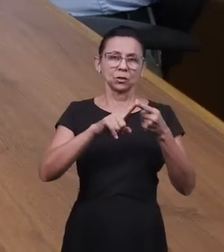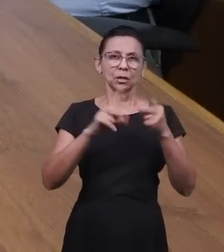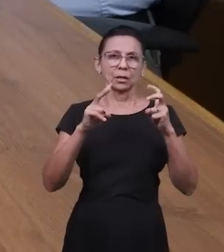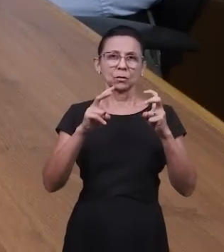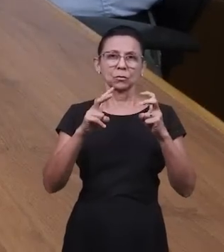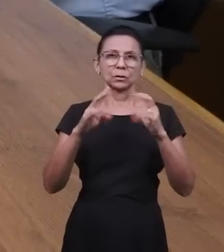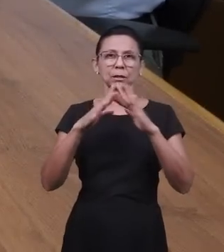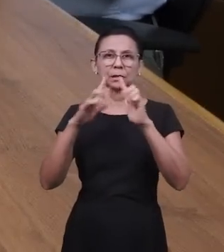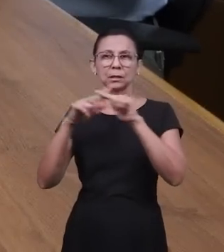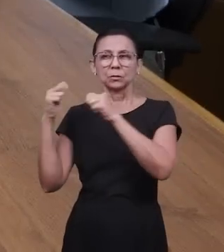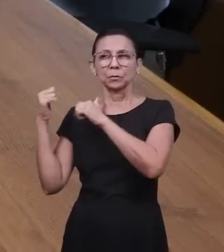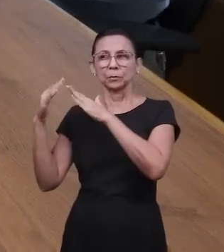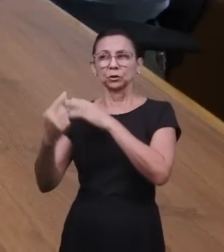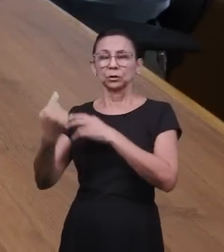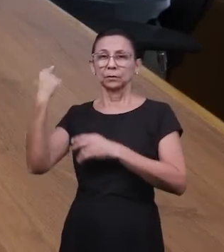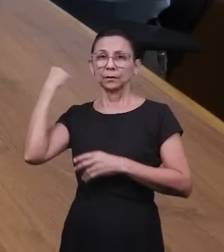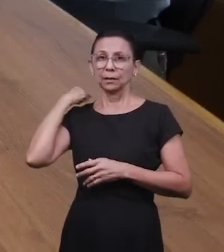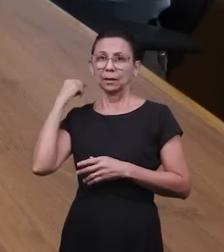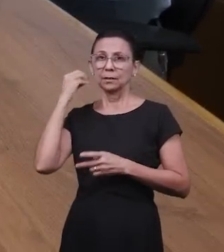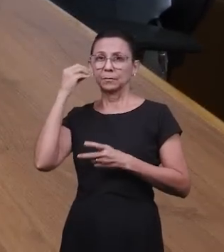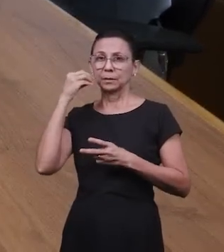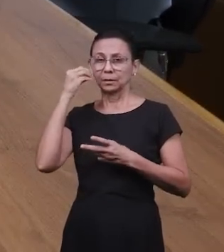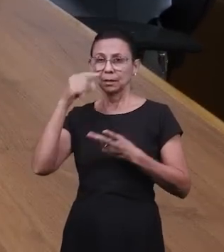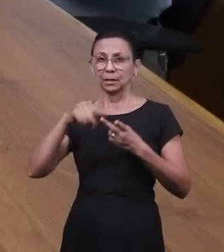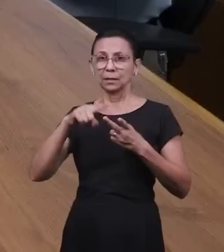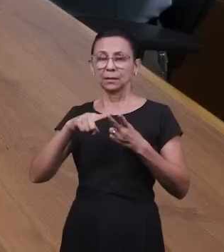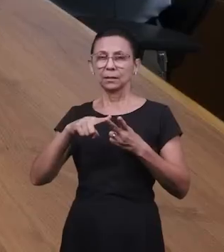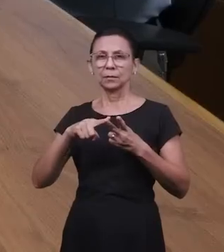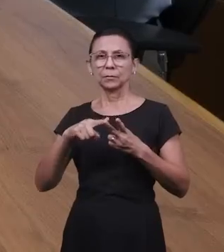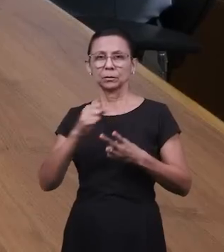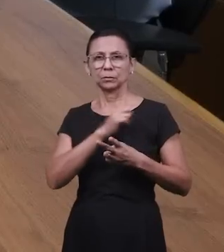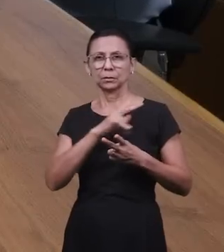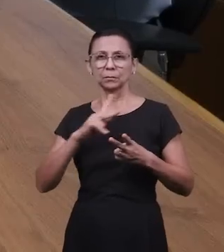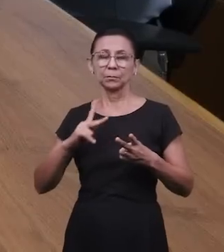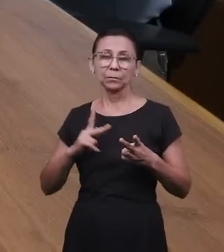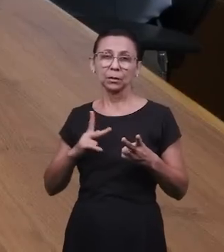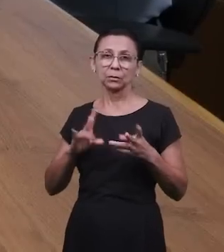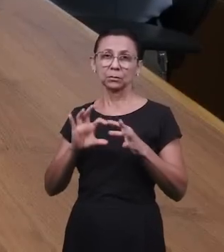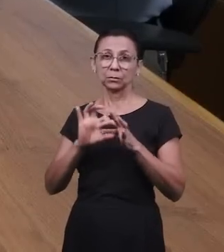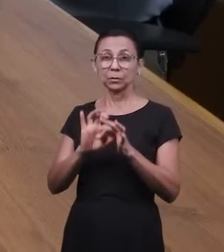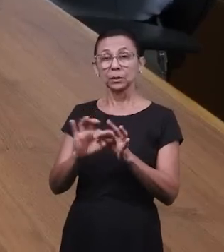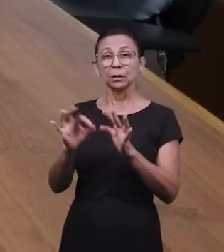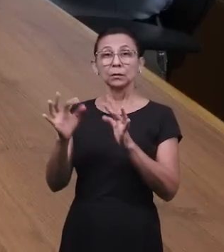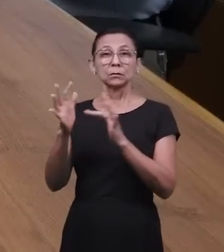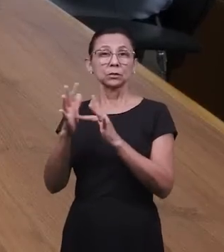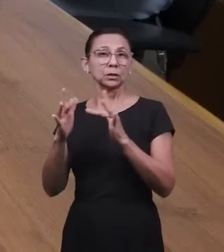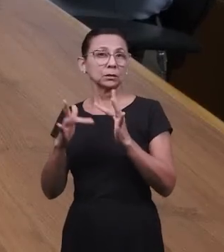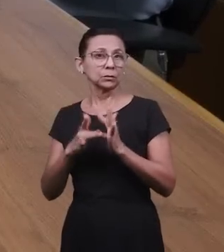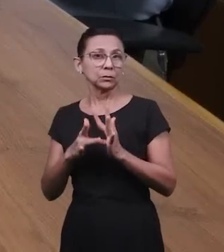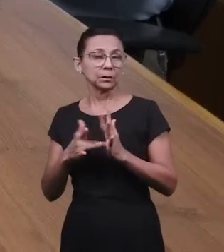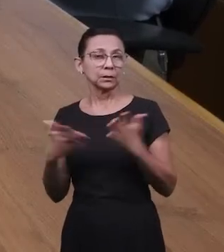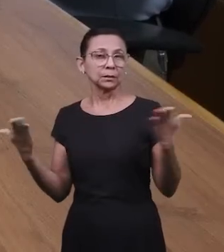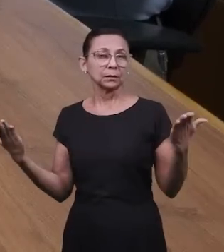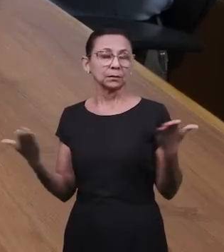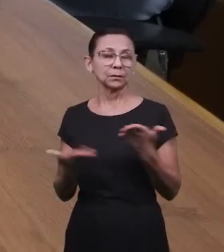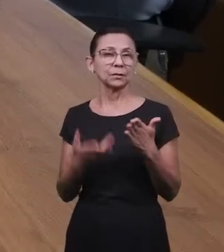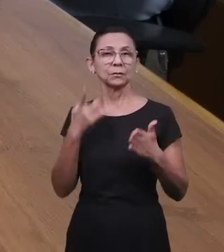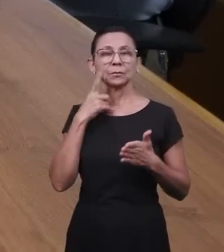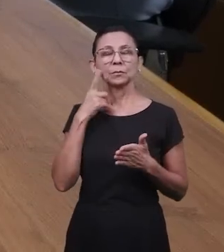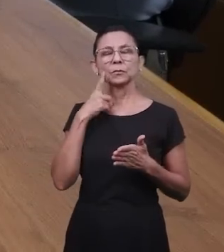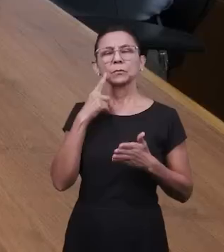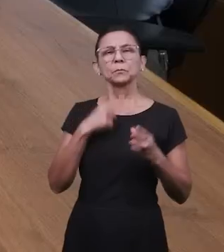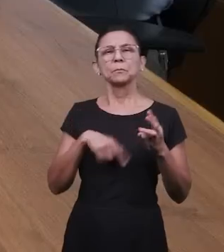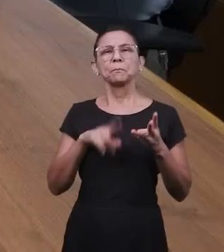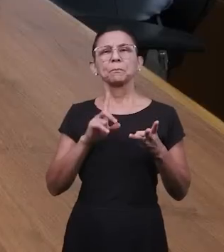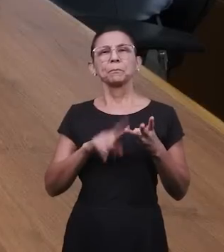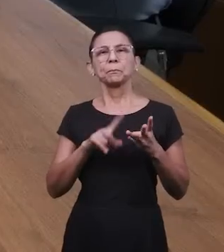primitiva, falamos sobre a experiência dos apóstolos ali, da comunhão com o Senhor Jesus. E agora nós temos um texto